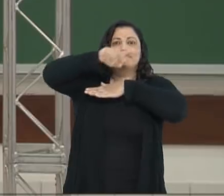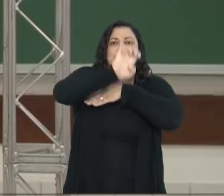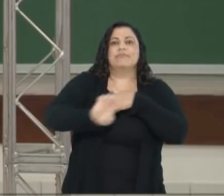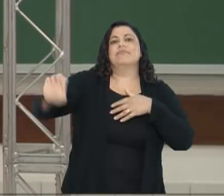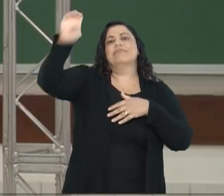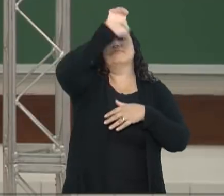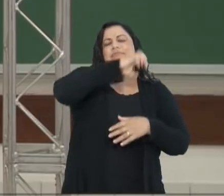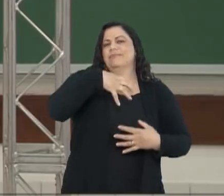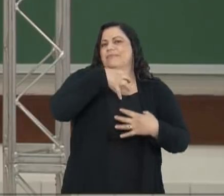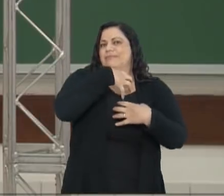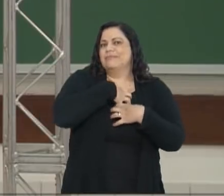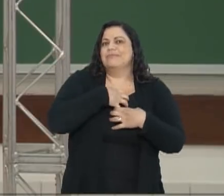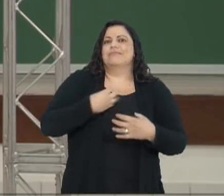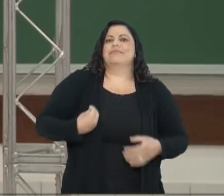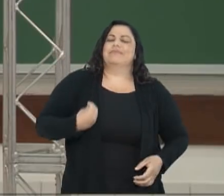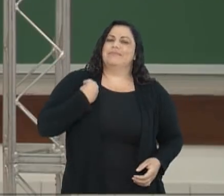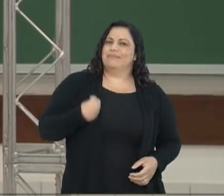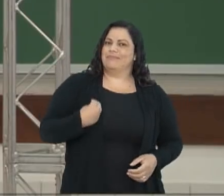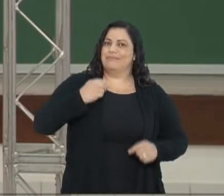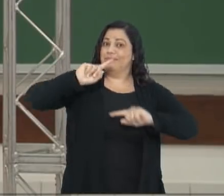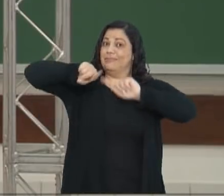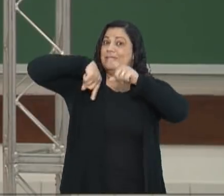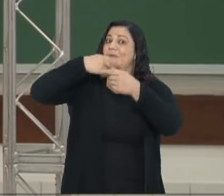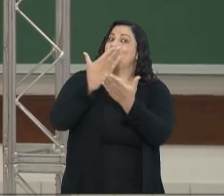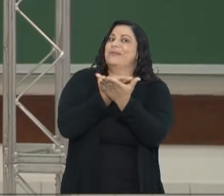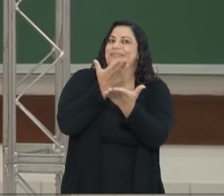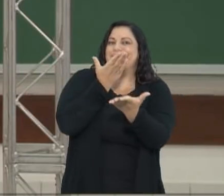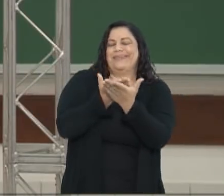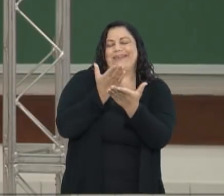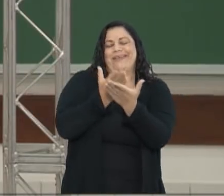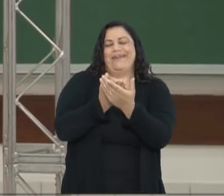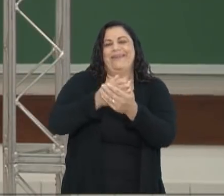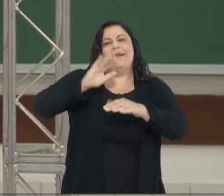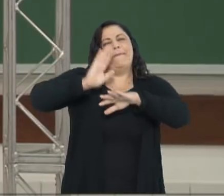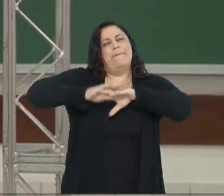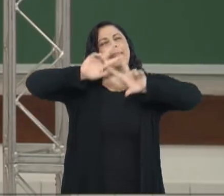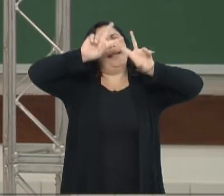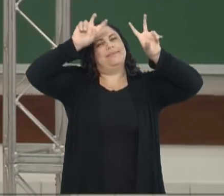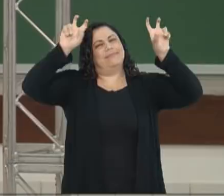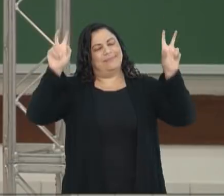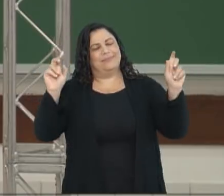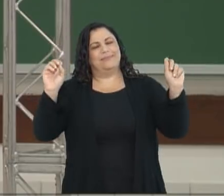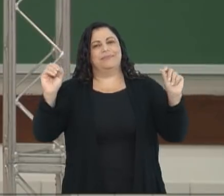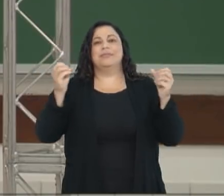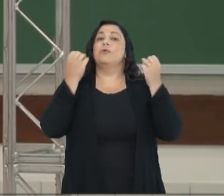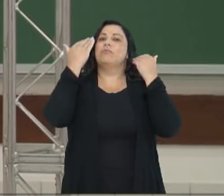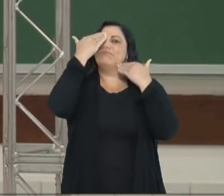modos de vida. Na próxima aula voltamos com mais assuntos. Obrigada e até lá!